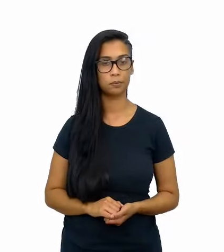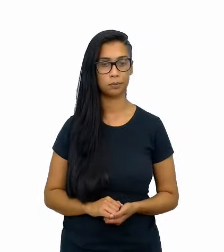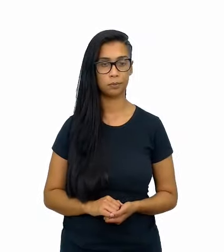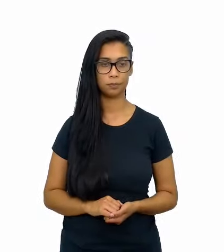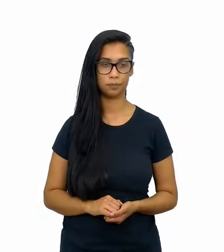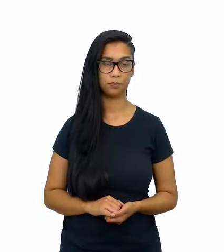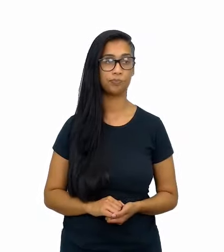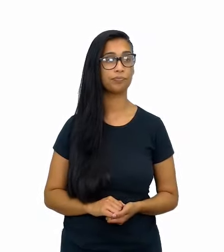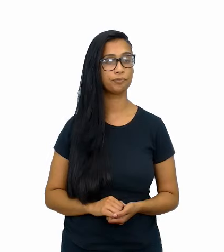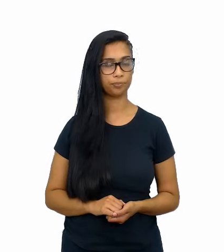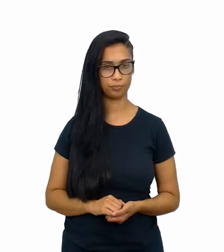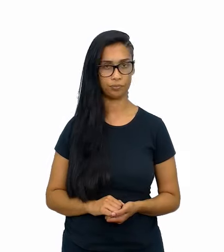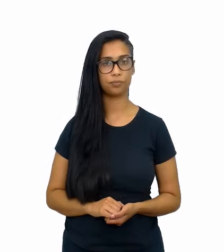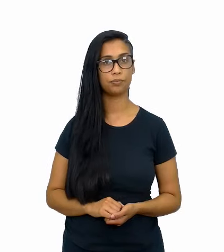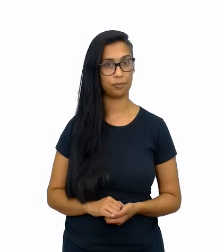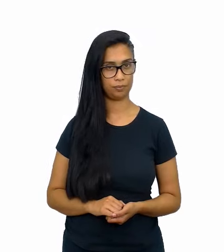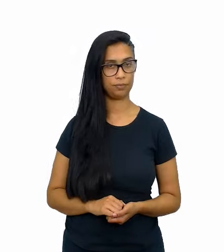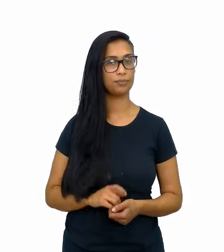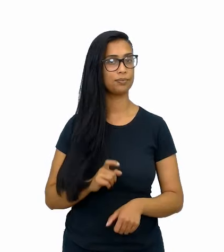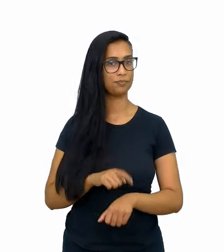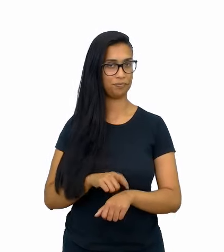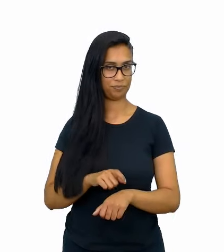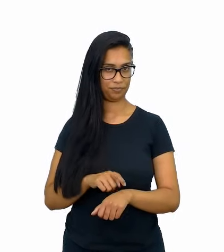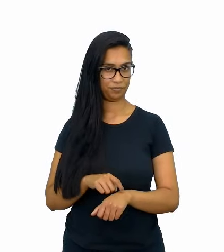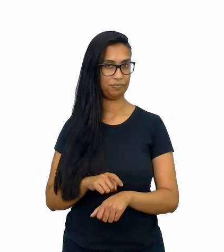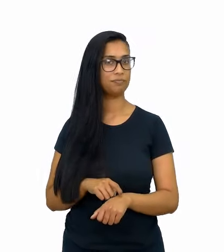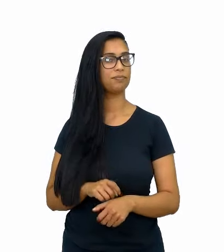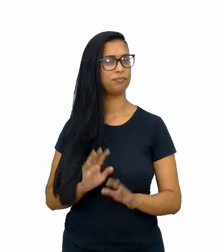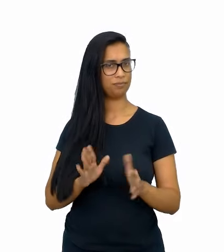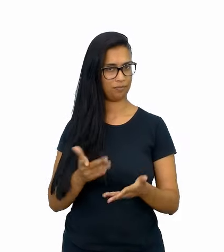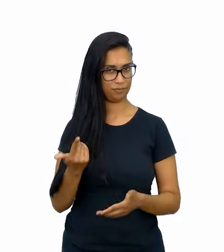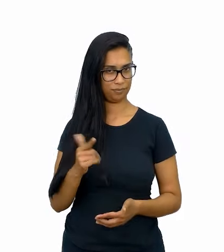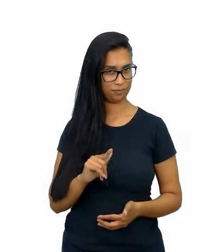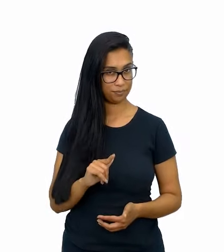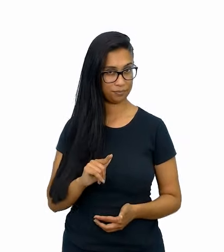Acho que já deu tempo de vocês tomarem nota.